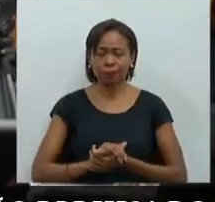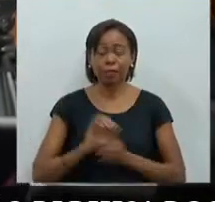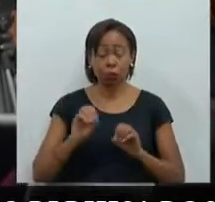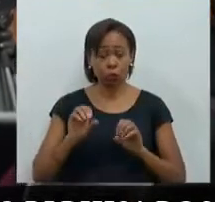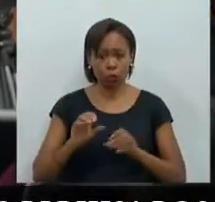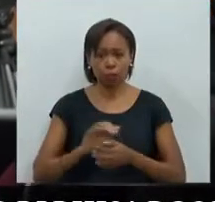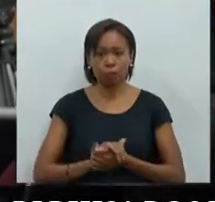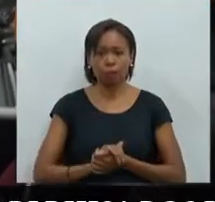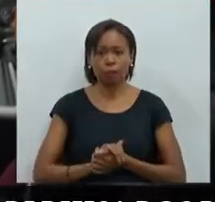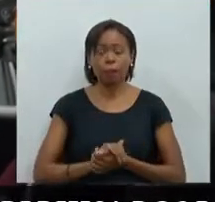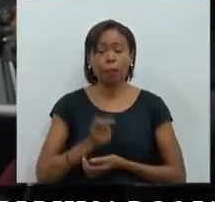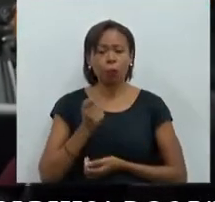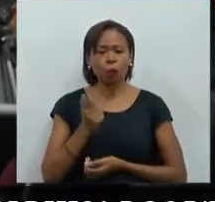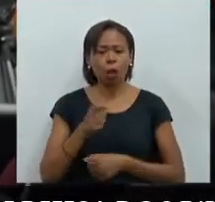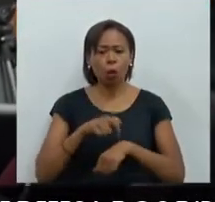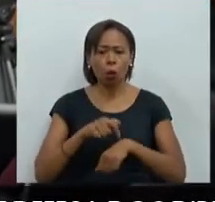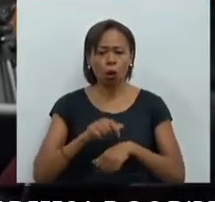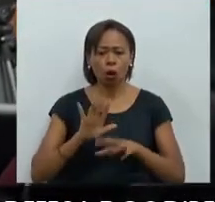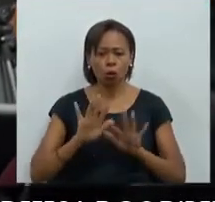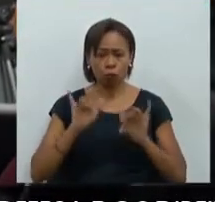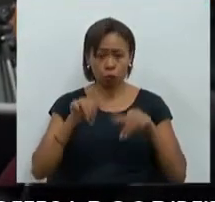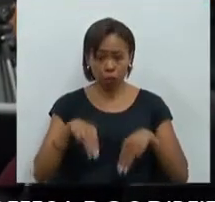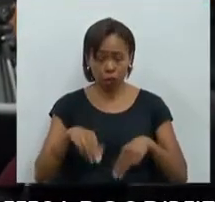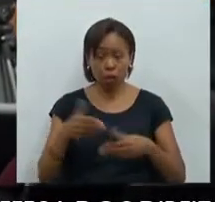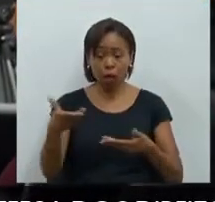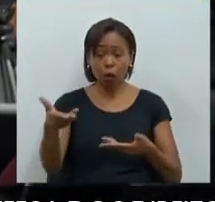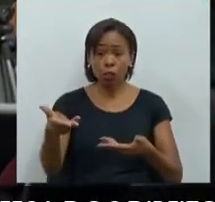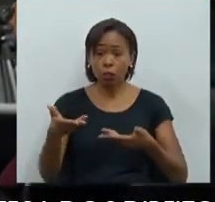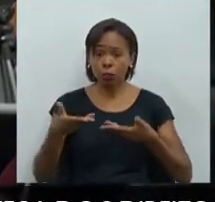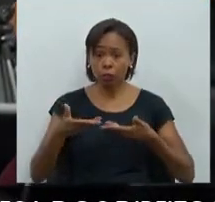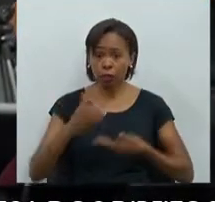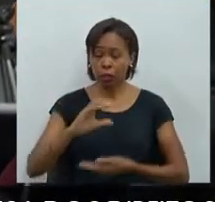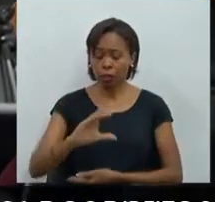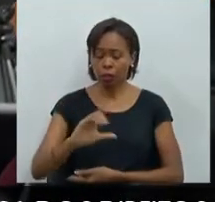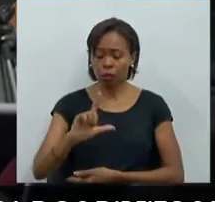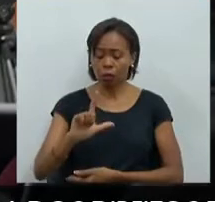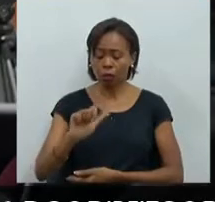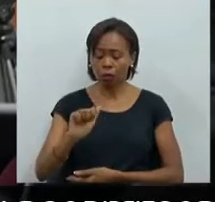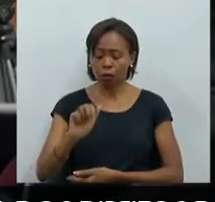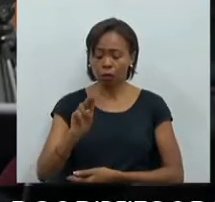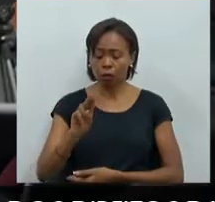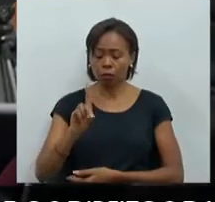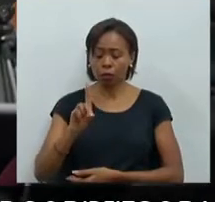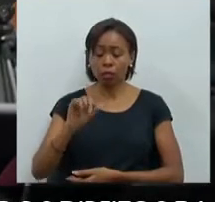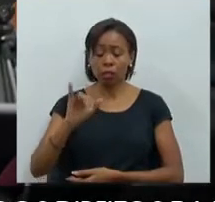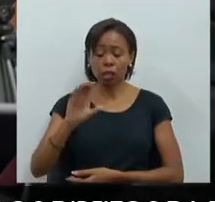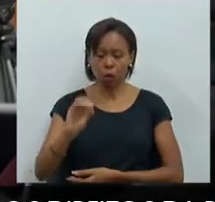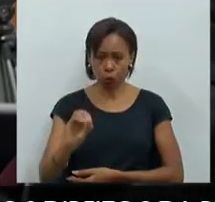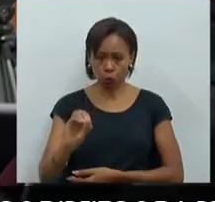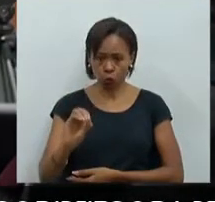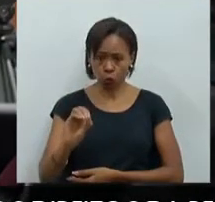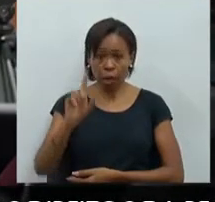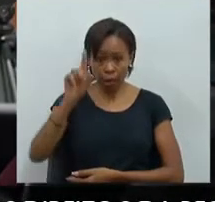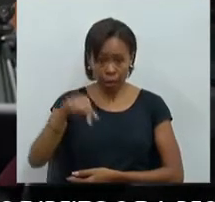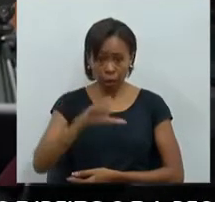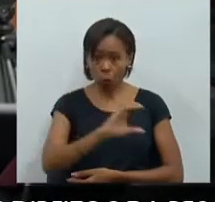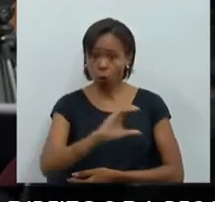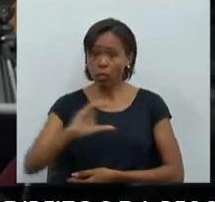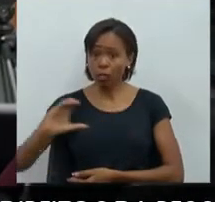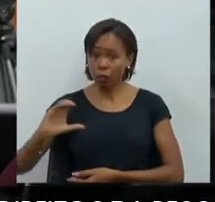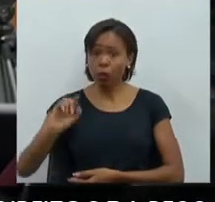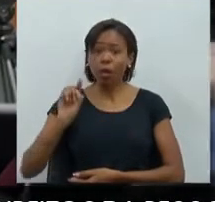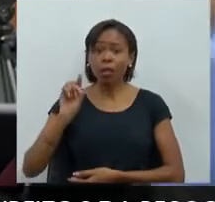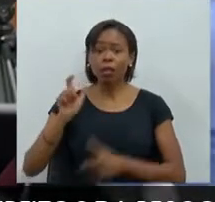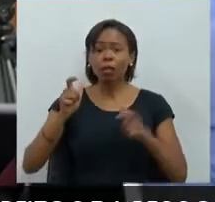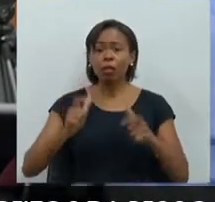nossa audiência, vamos chamar aqui também o Cláudio Oliveira, né, que está representando, é coordenador, né, do CAAD, então,